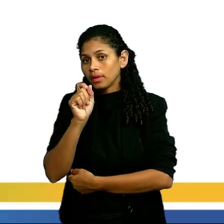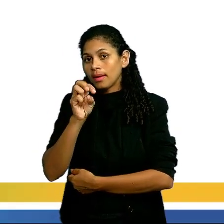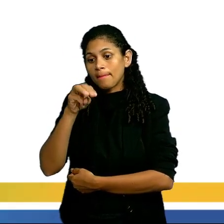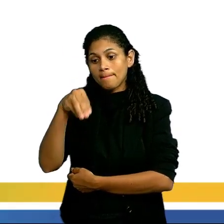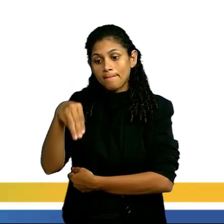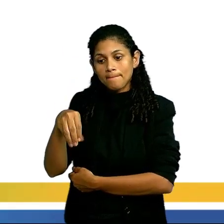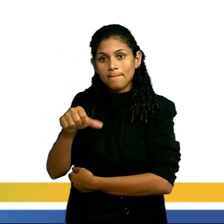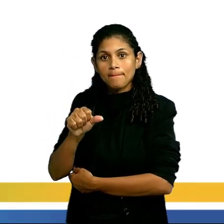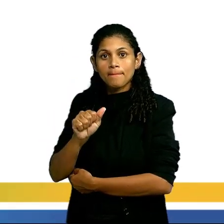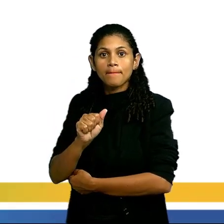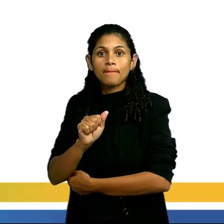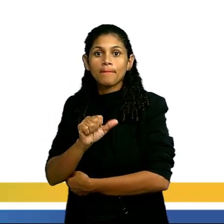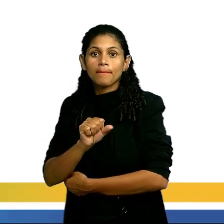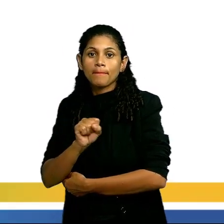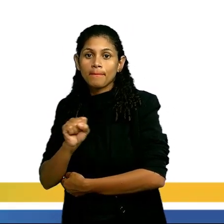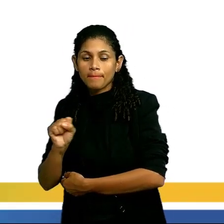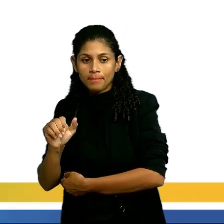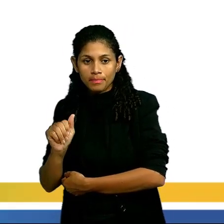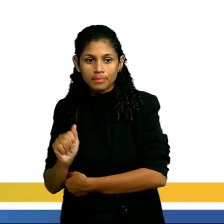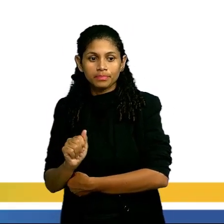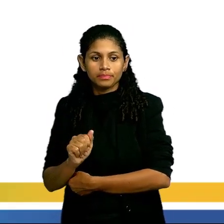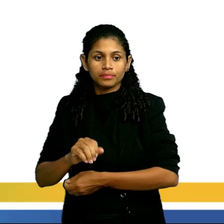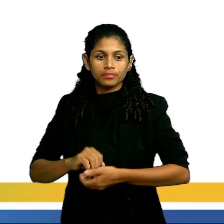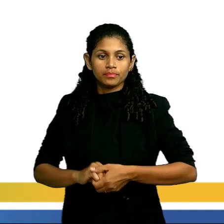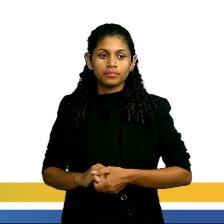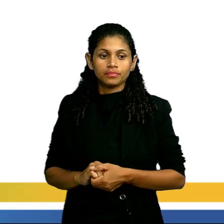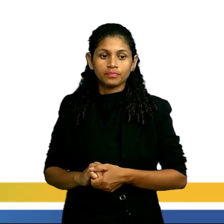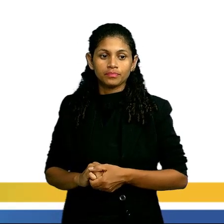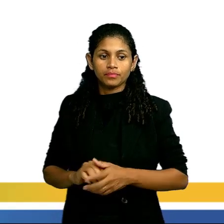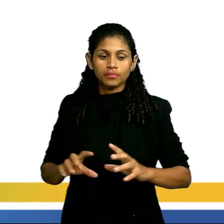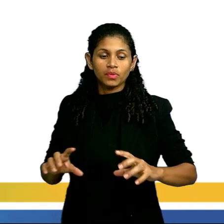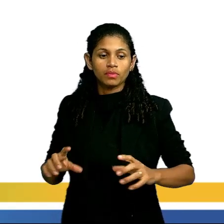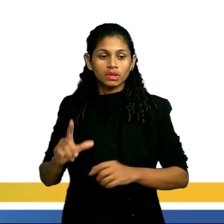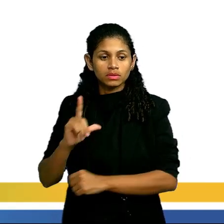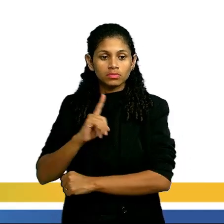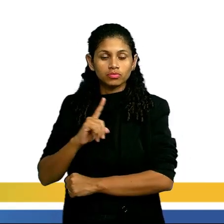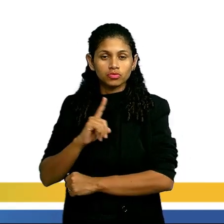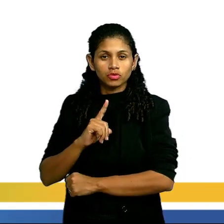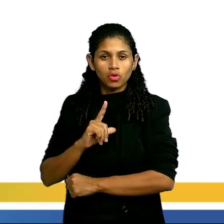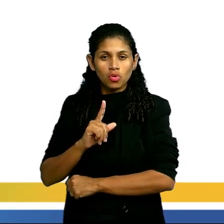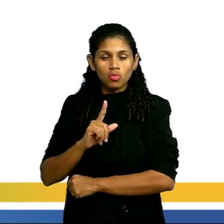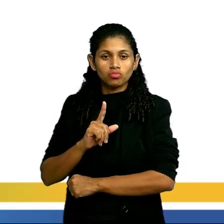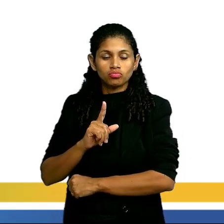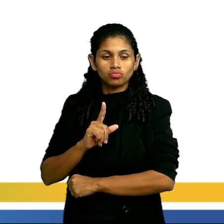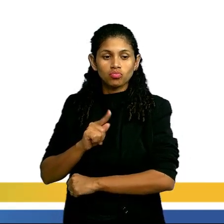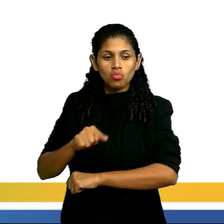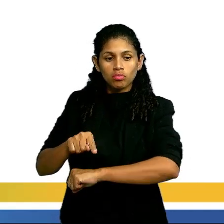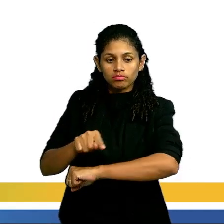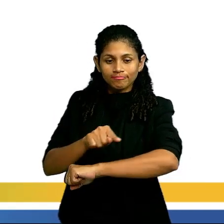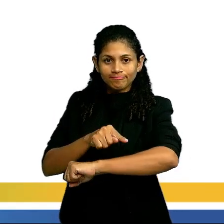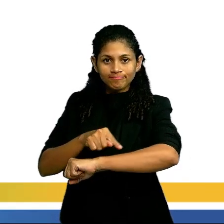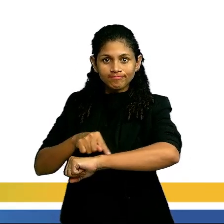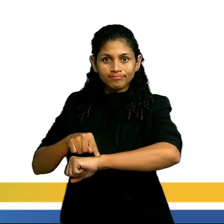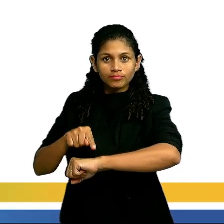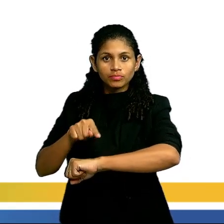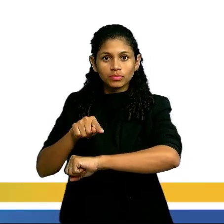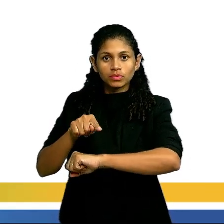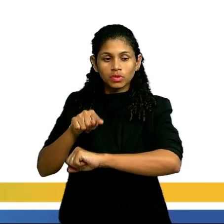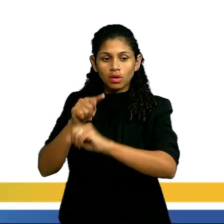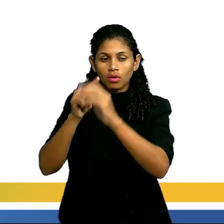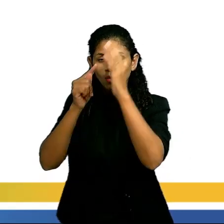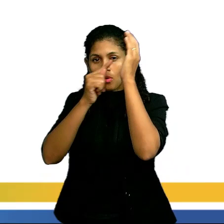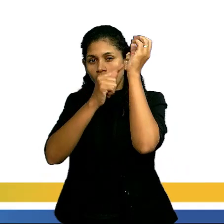Olha a parte de baixo. Nós temos aí o instrumento, um relógio, tá? Unidade,